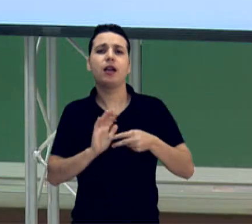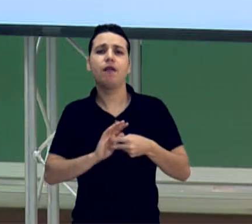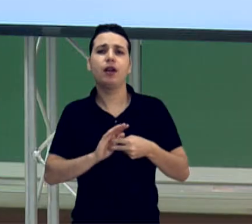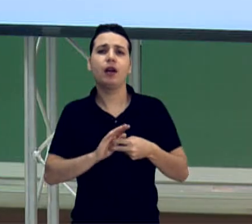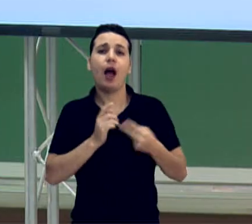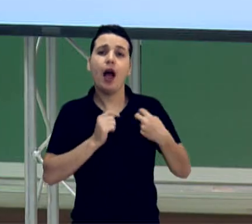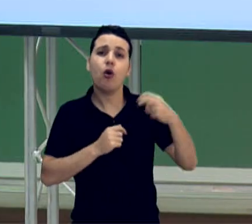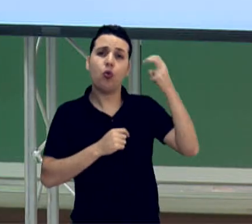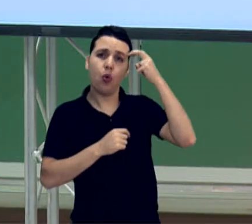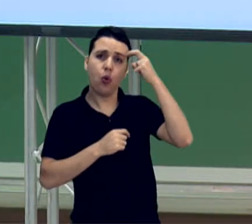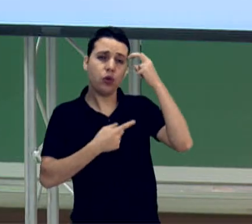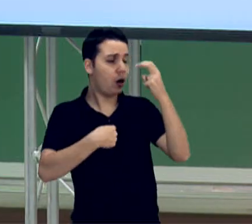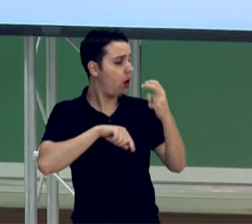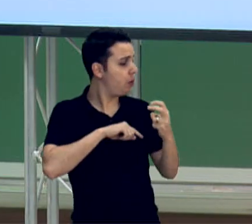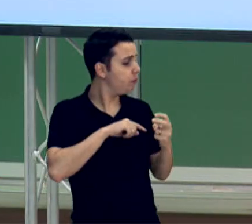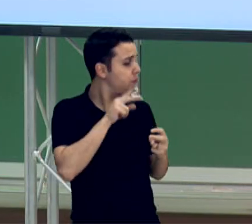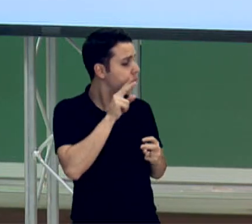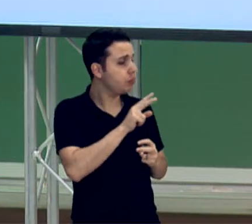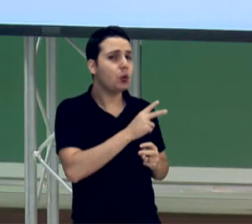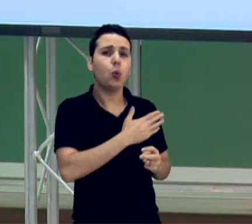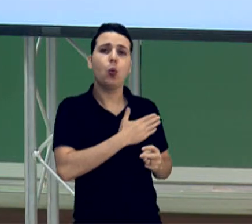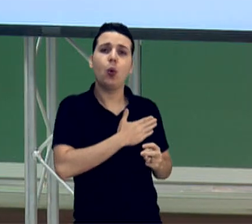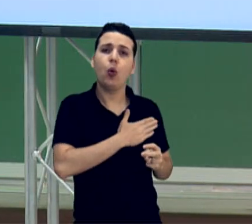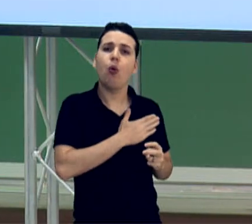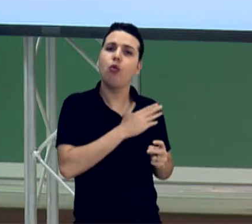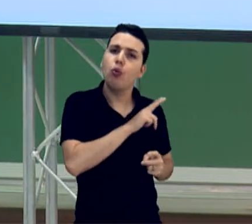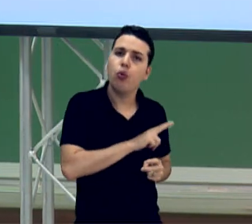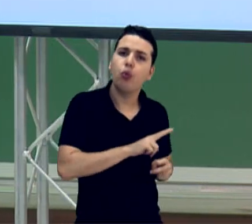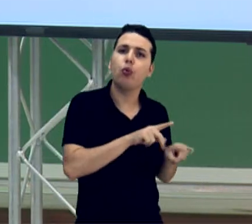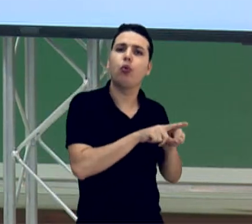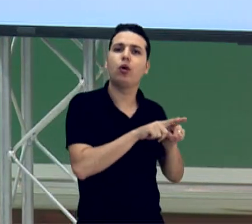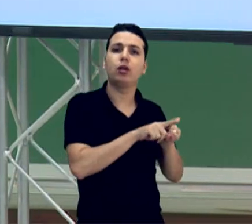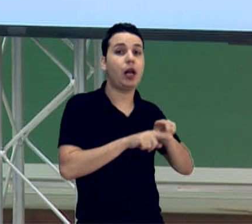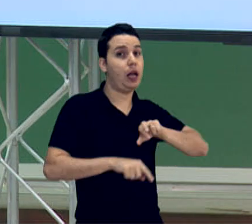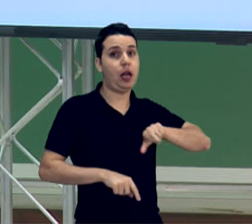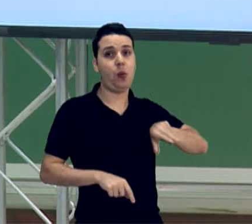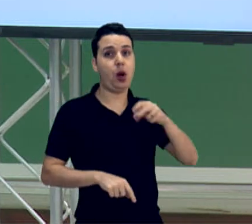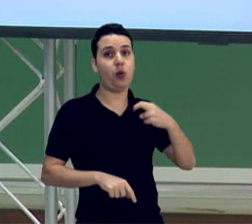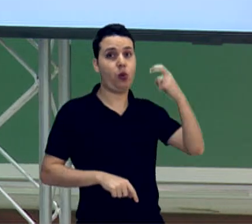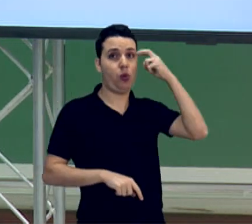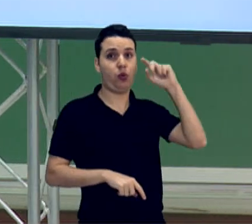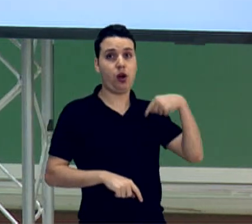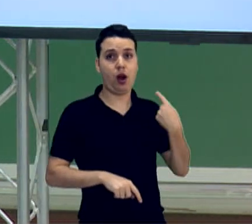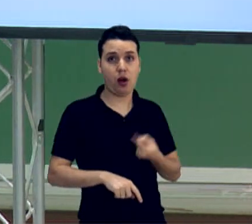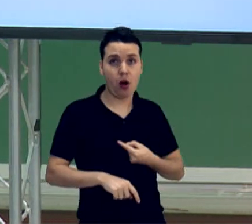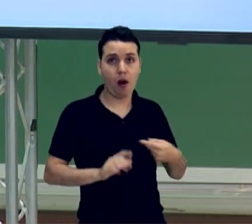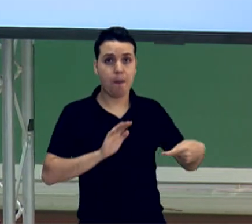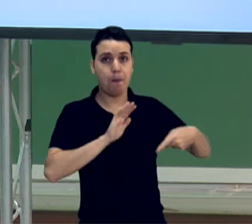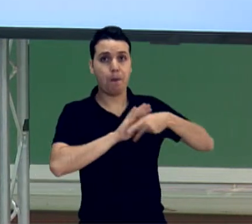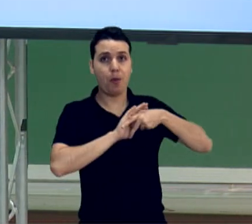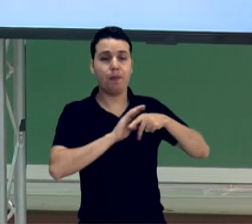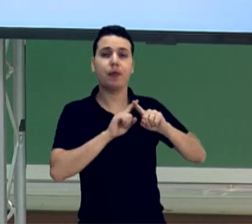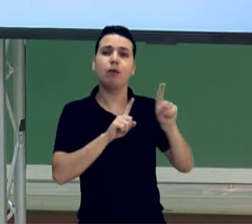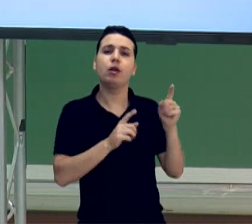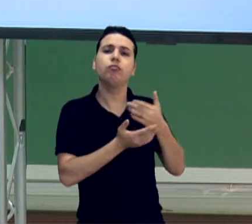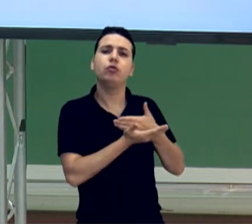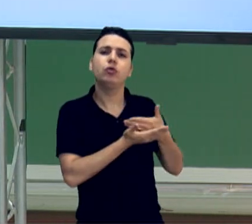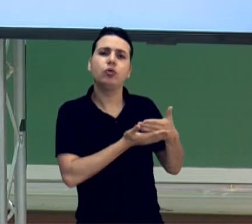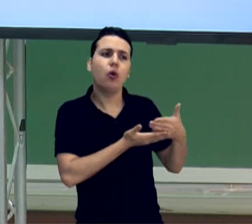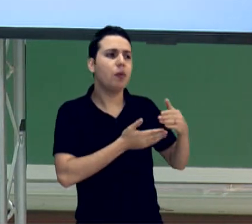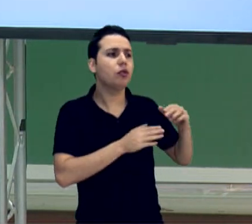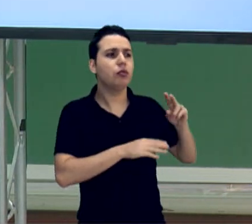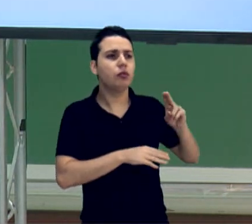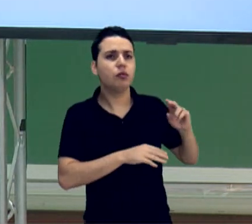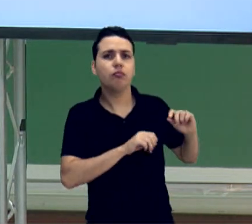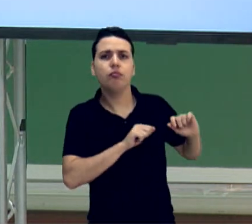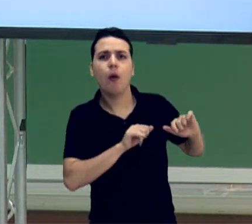uma cultura que foi sendo agregada. Então ela não era nossa, né? Mas ela foi sendo difundida